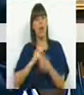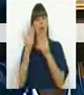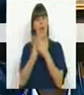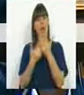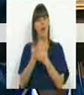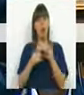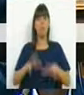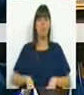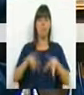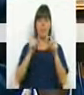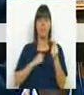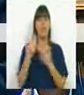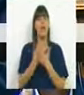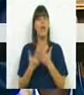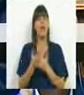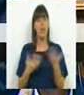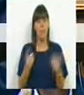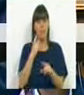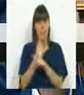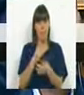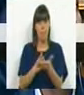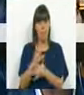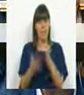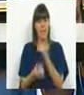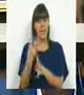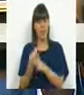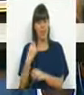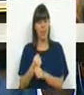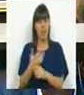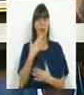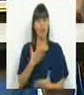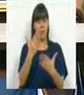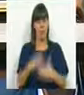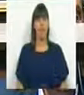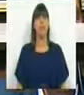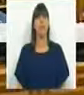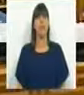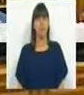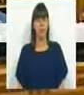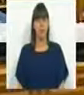economia, o crescimento da nossa economia, a manutenção e a criação de postos de trabalho. Muito obrigado.